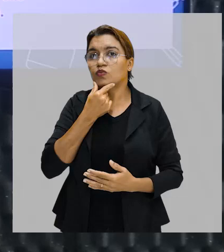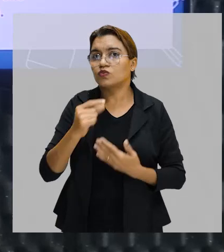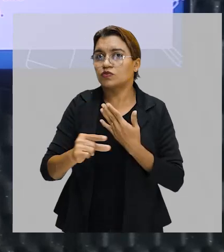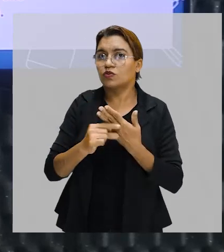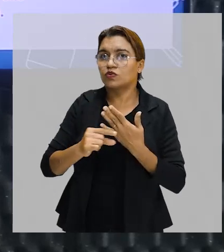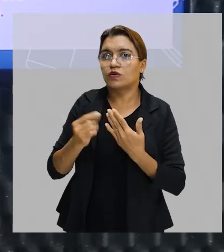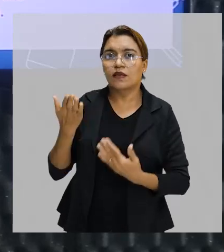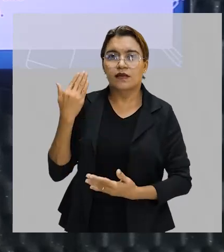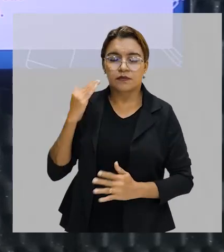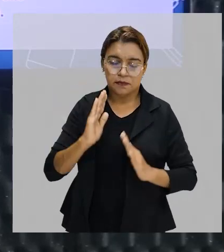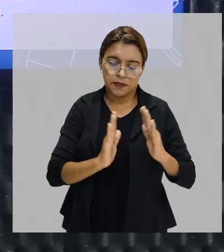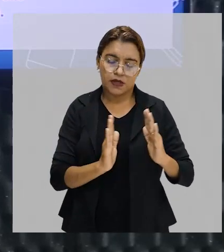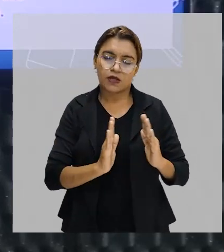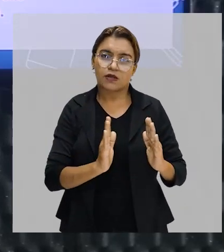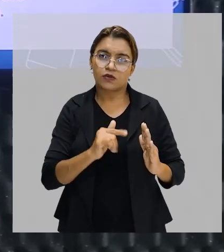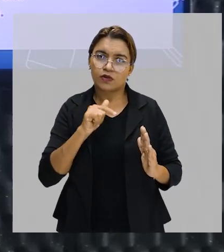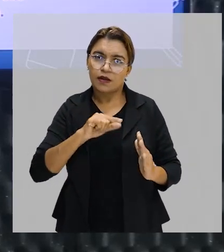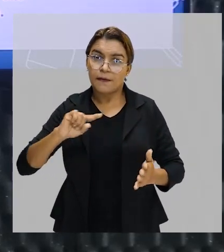denunciam